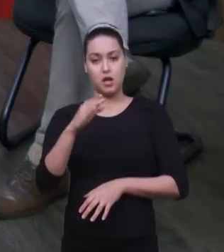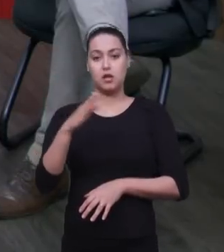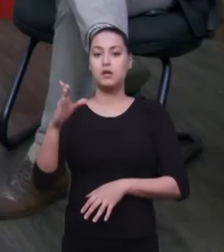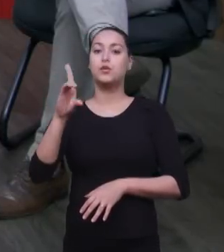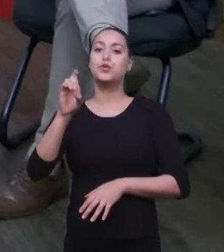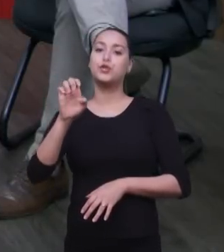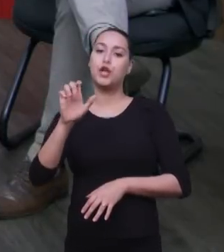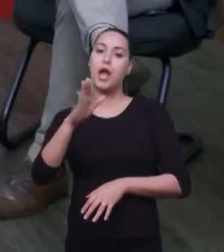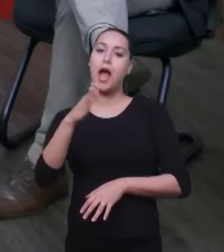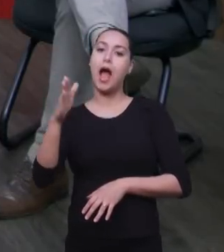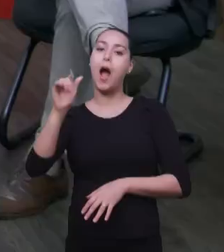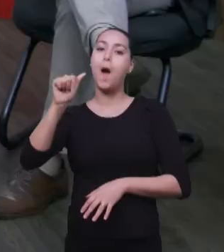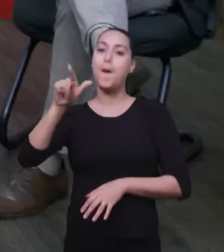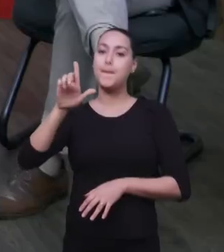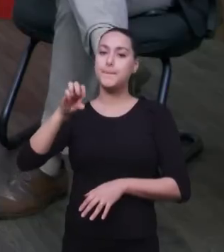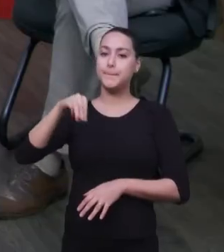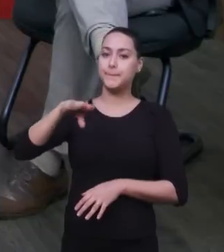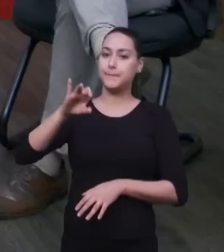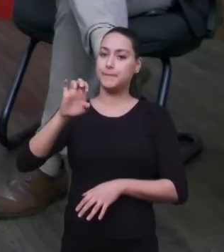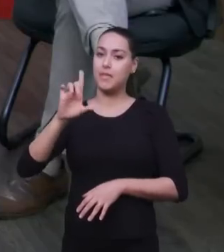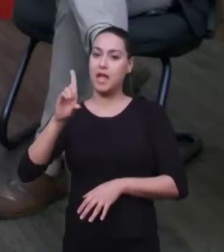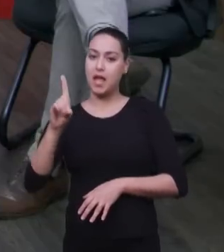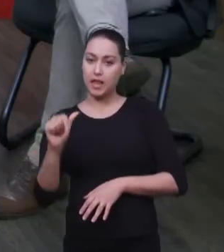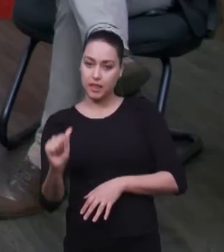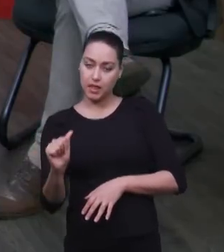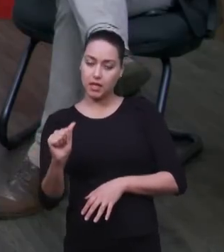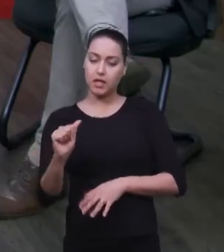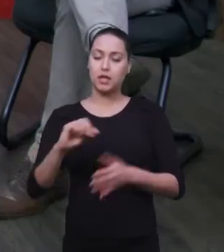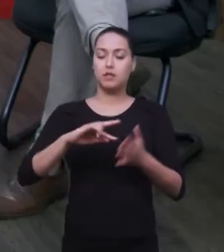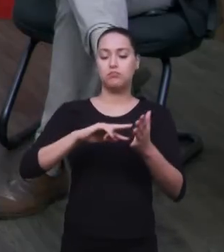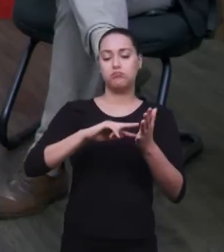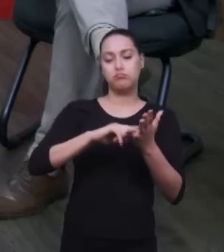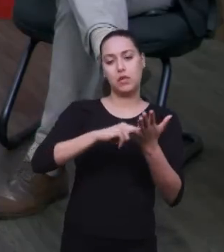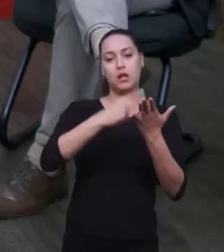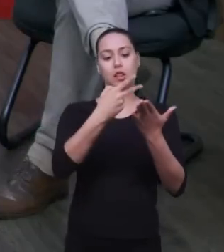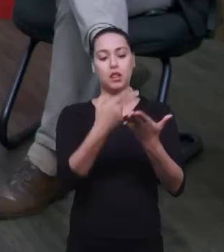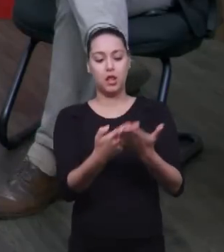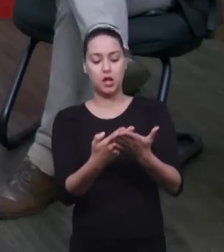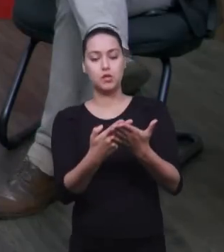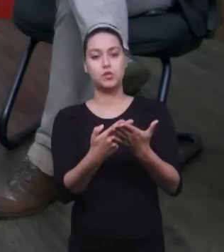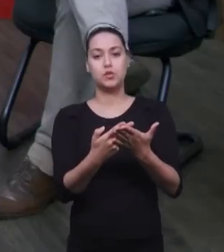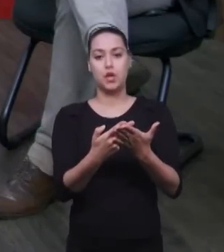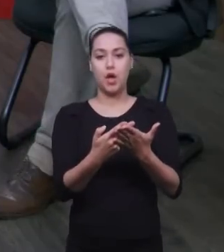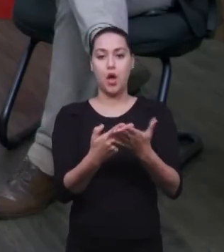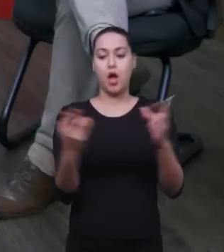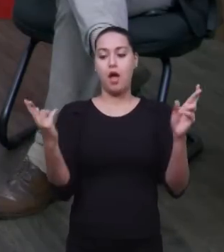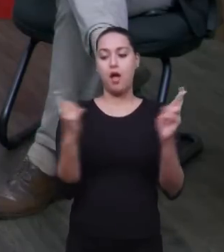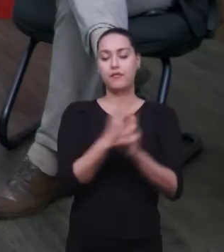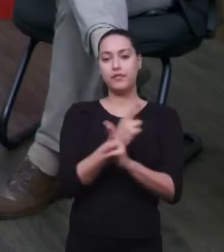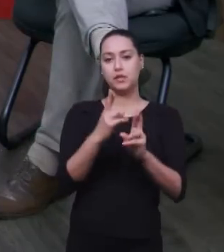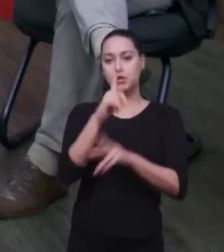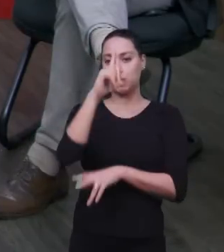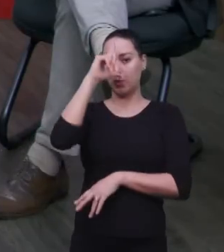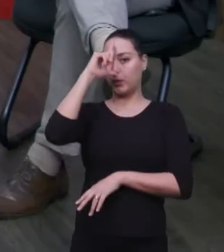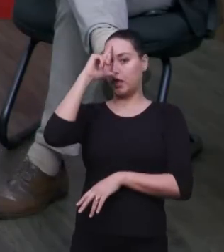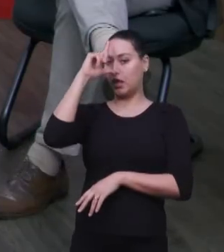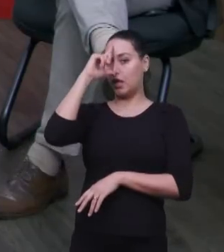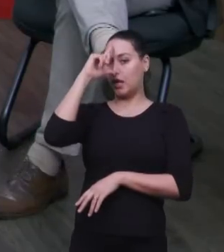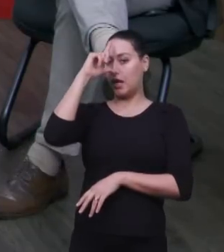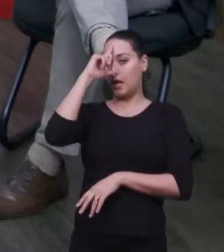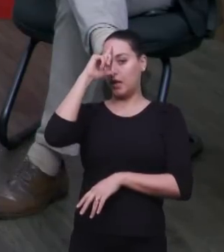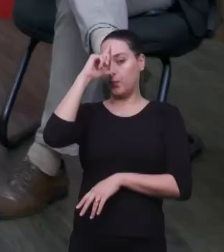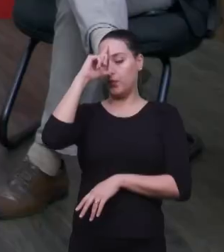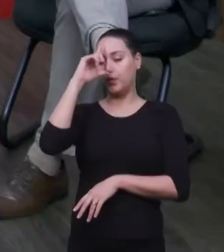em português uma expressão que é muito bem relacionada ao original grego da definição de